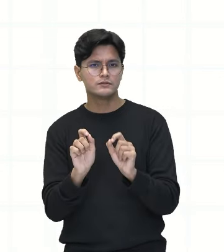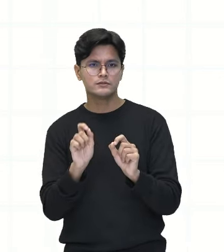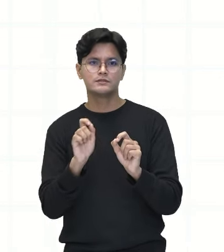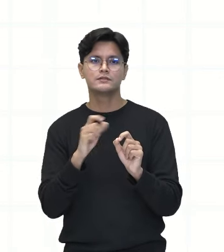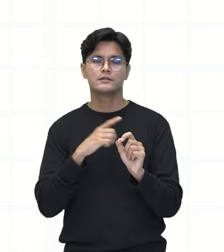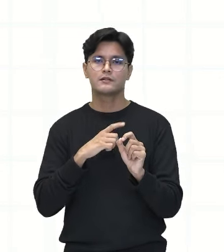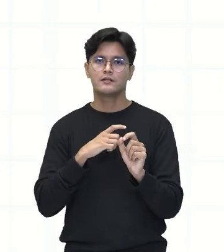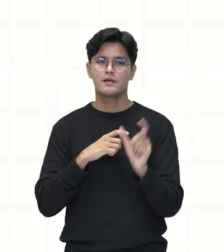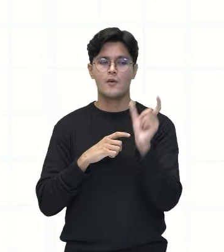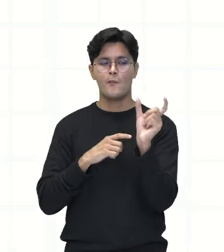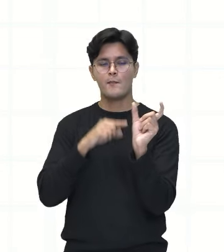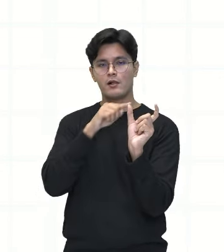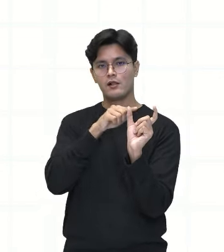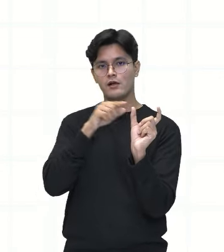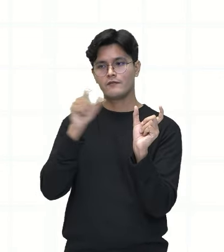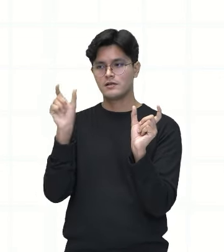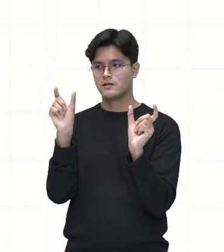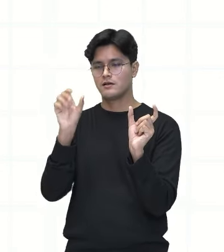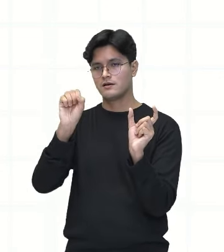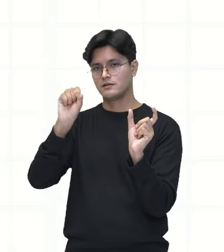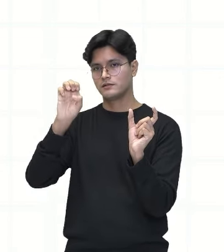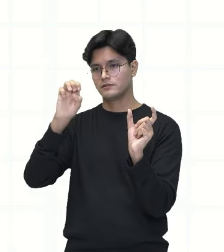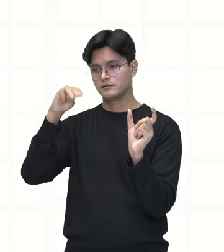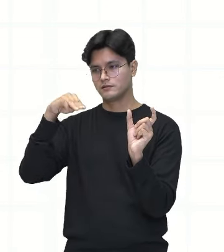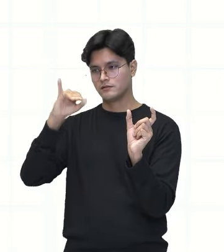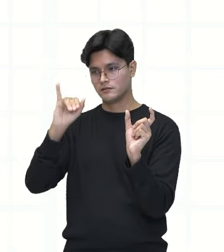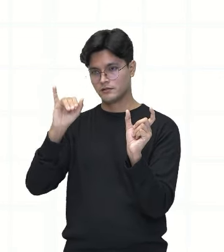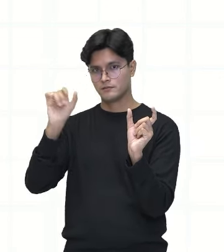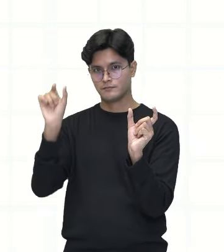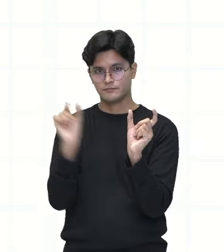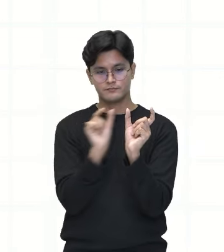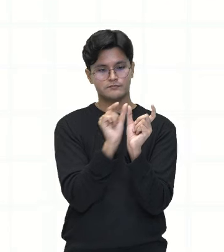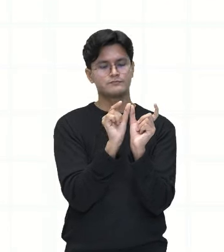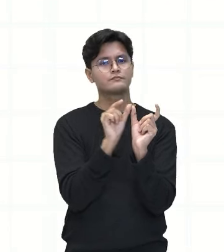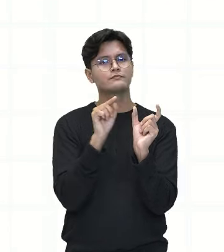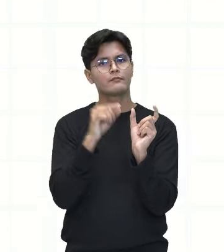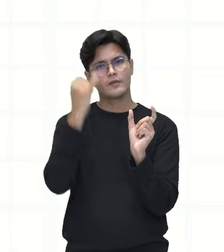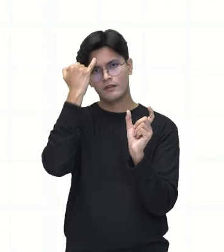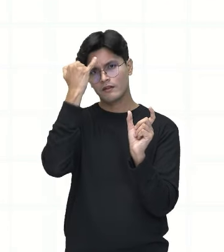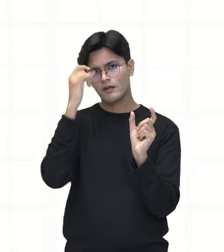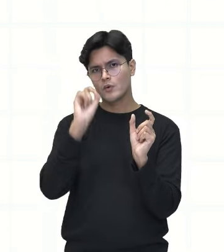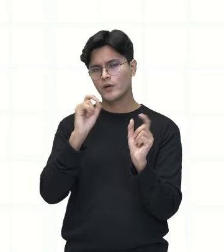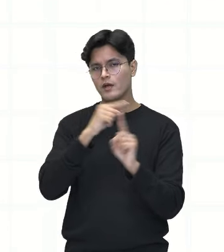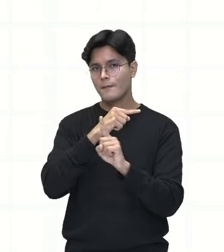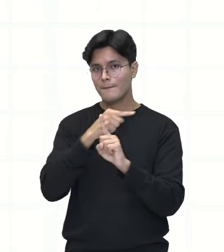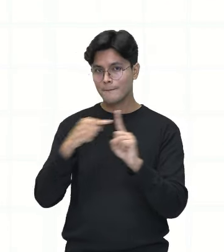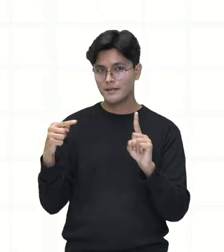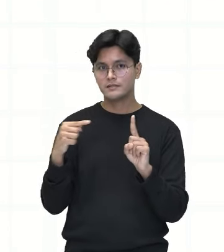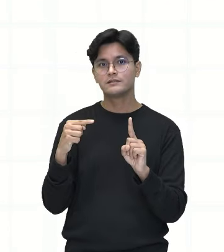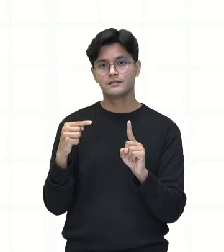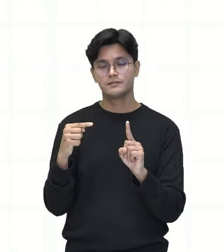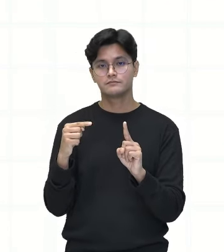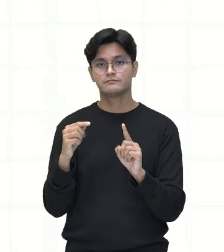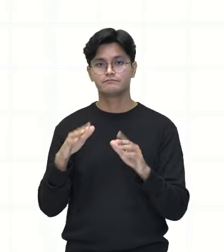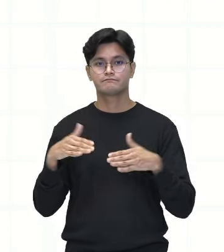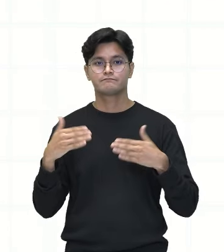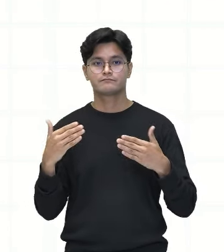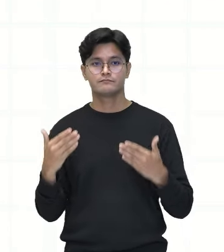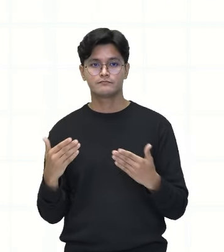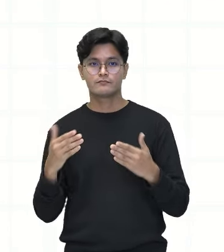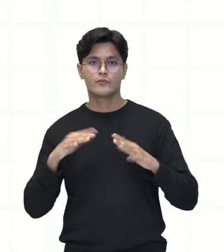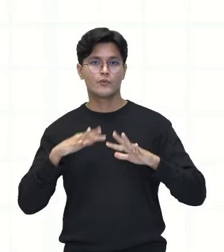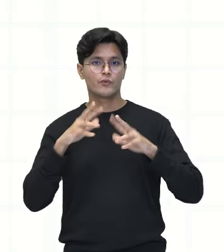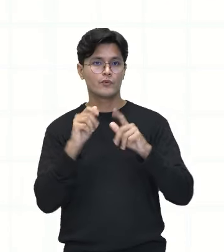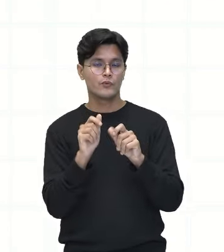nesta palavra semi, essa é a ideia, metade. Assim como todos os prefixos.